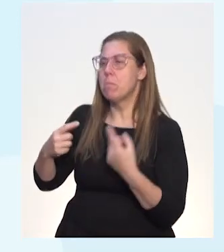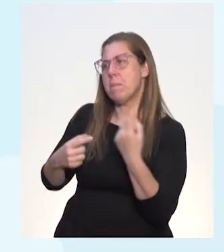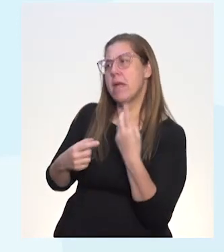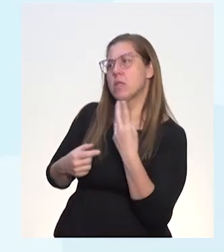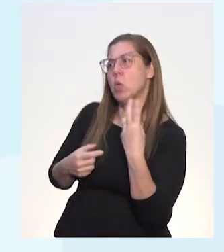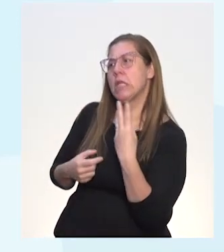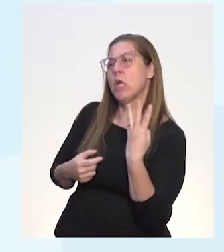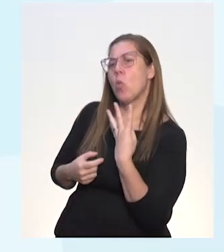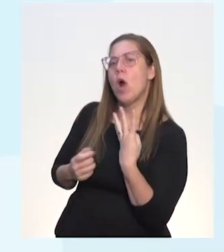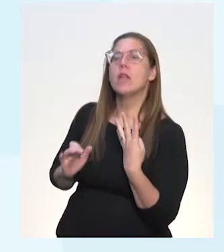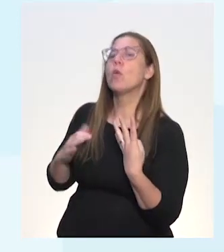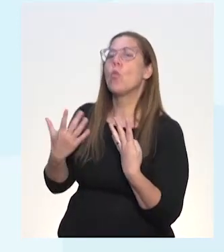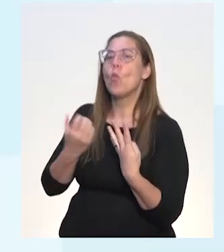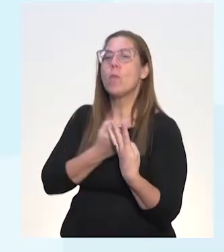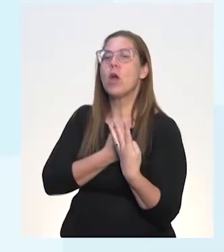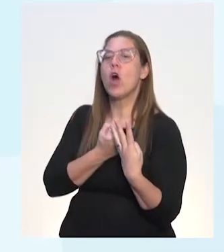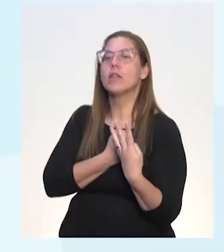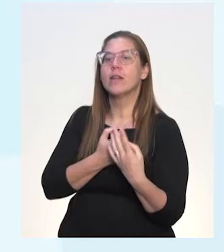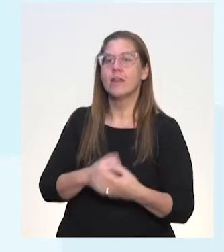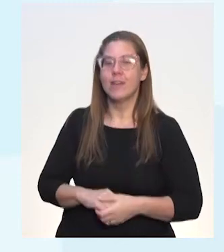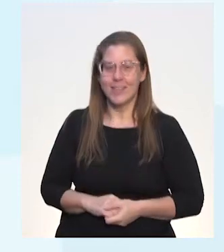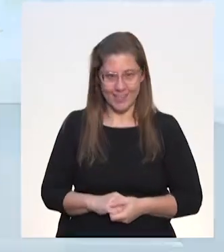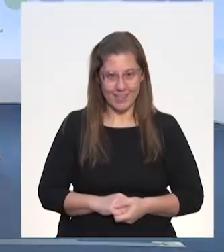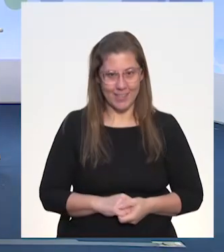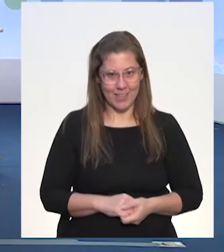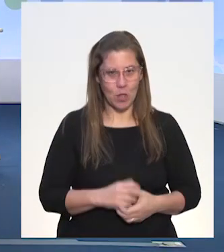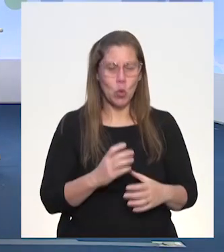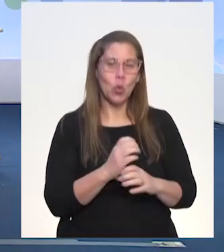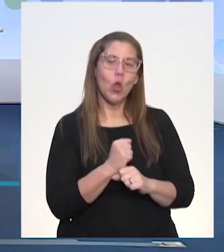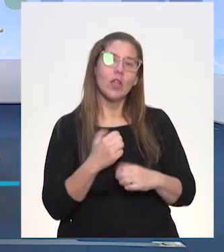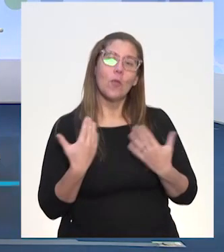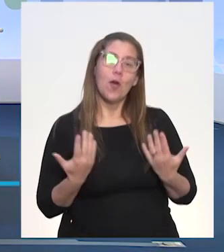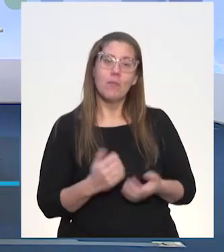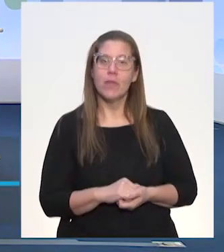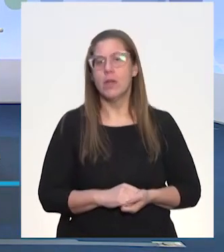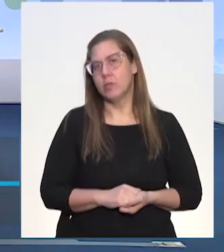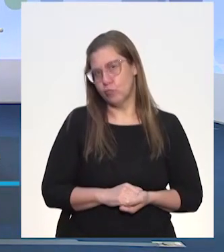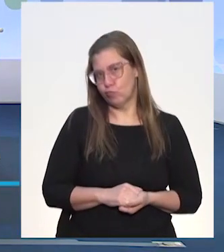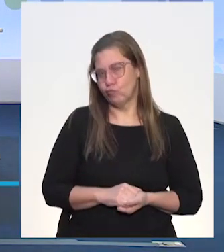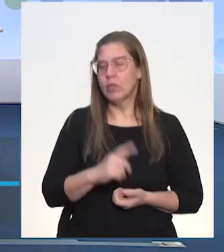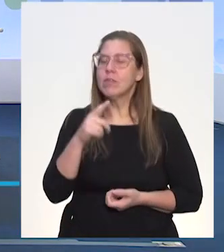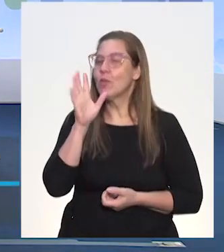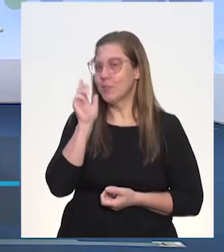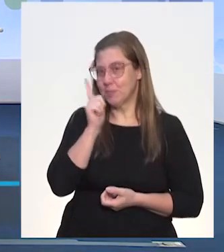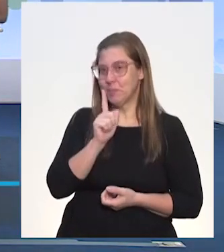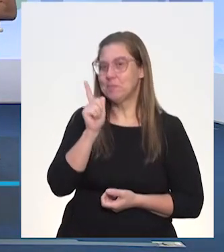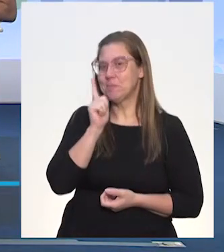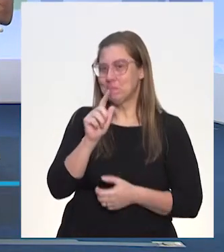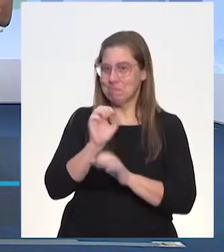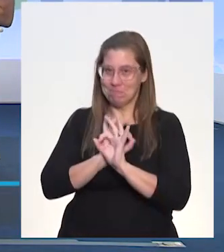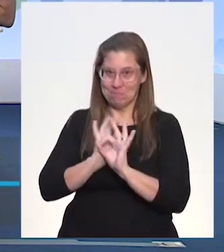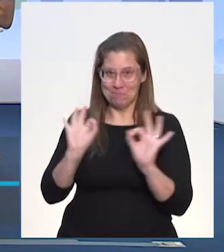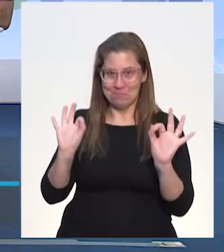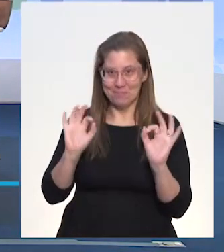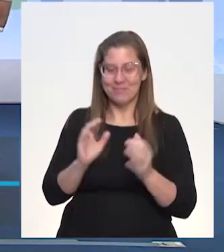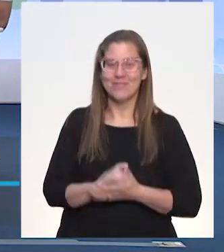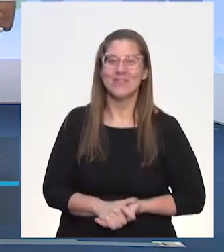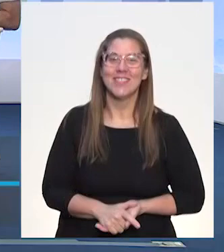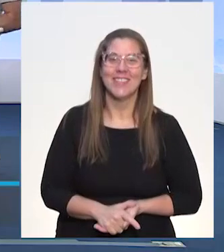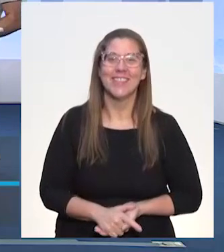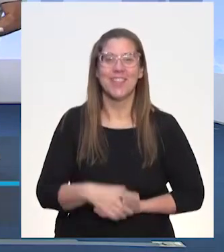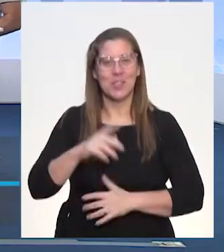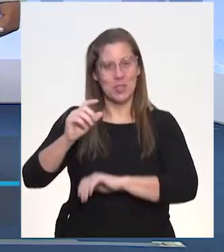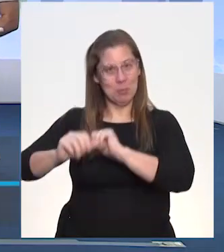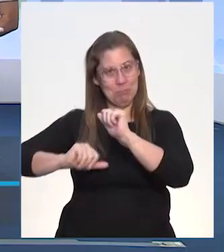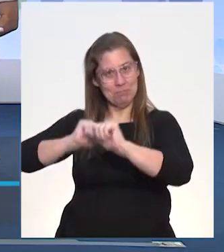Na quarta. Qual que é a minha nota, professor? Na quarta já está mais meia boca, mas você conseguiu. Tudo bem, então. Tá valendo, tá valendo. Vamos